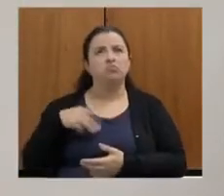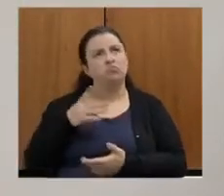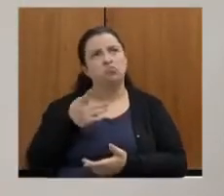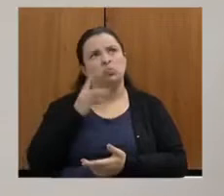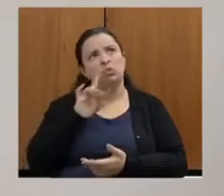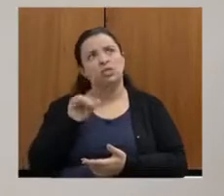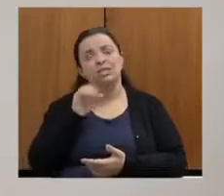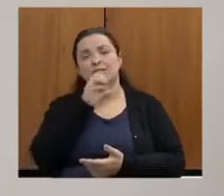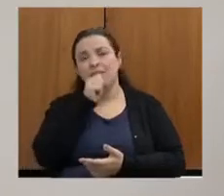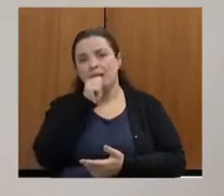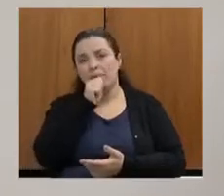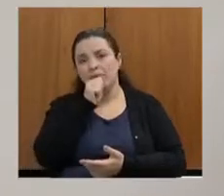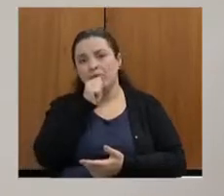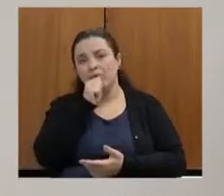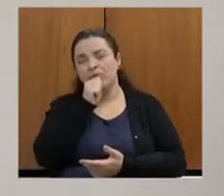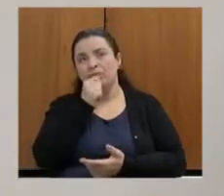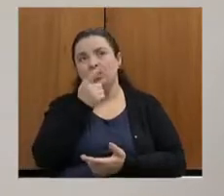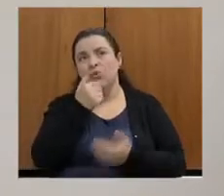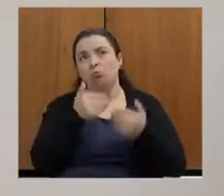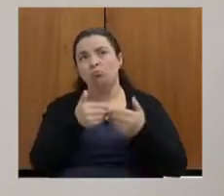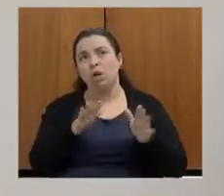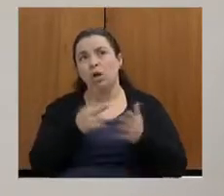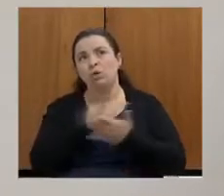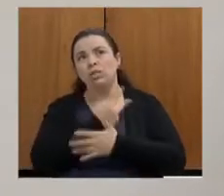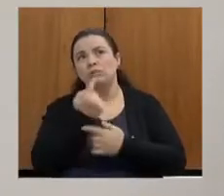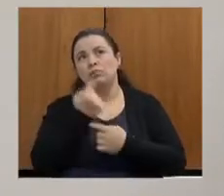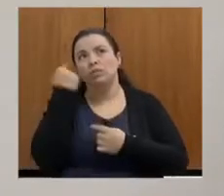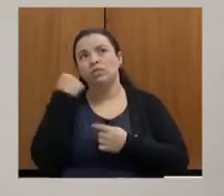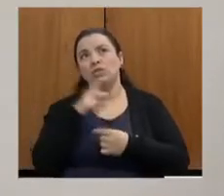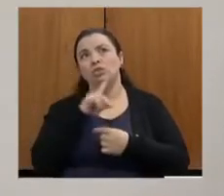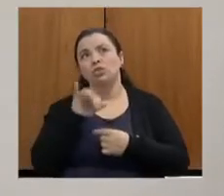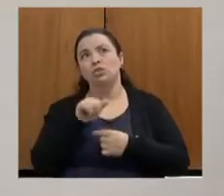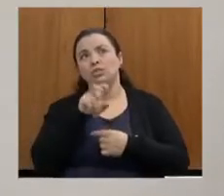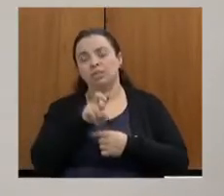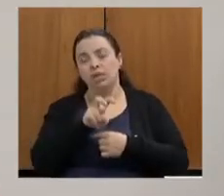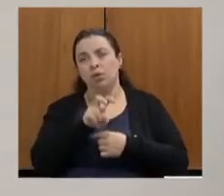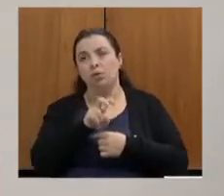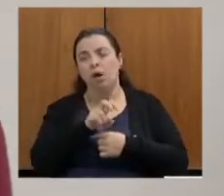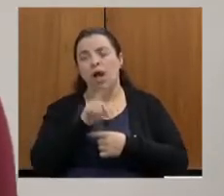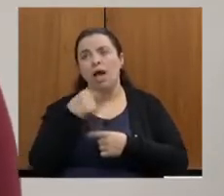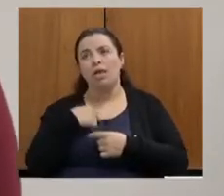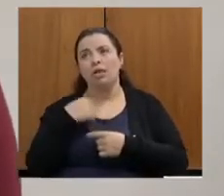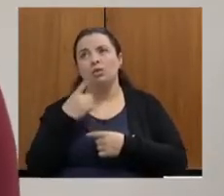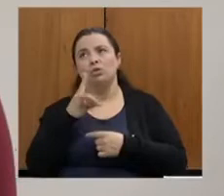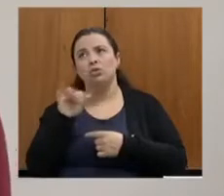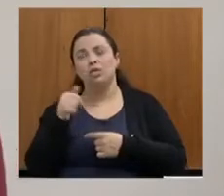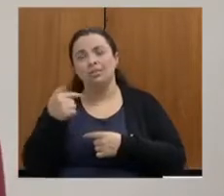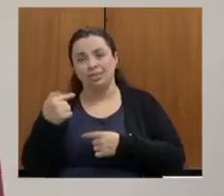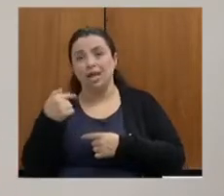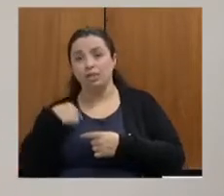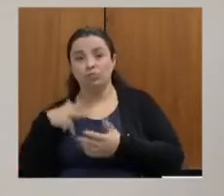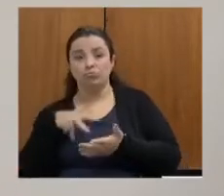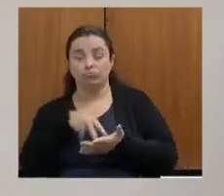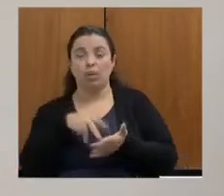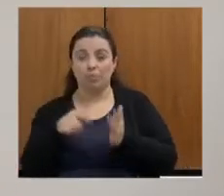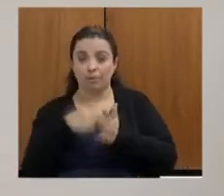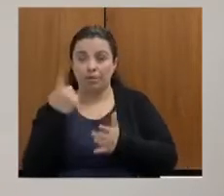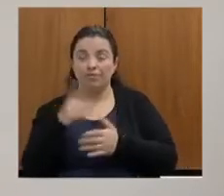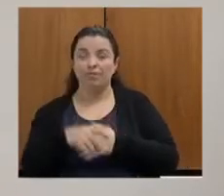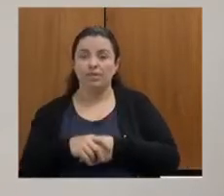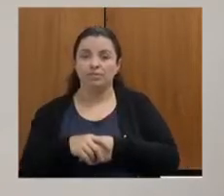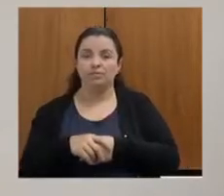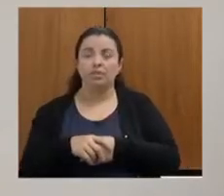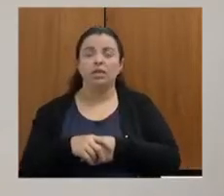como foi no dia cinco de novembro Então chega lá no dia sete de novembro pela primeira vez e como